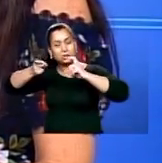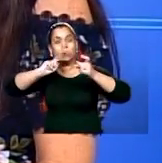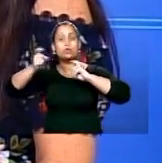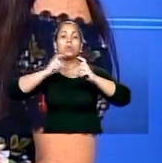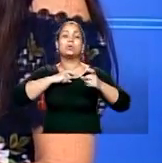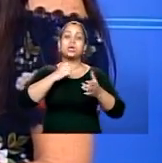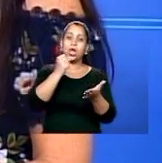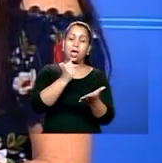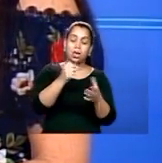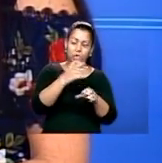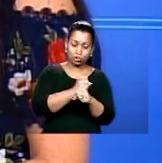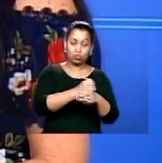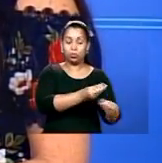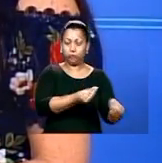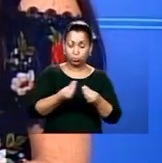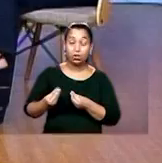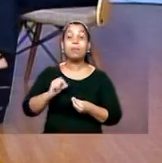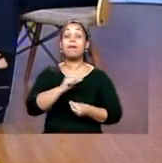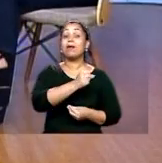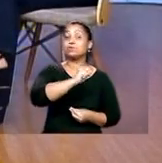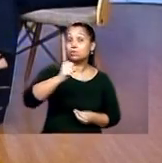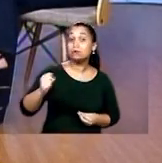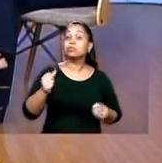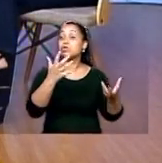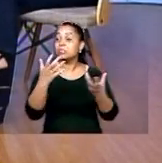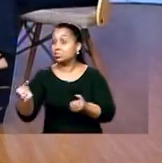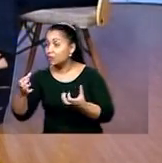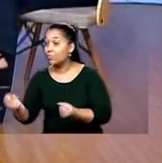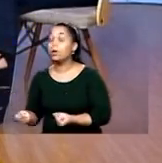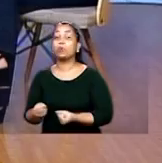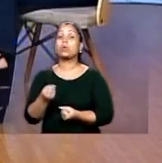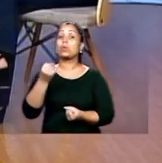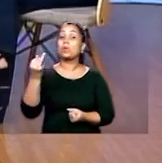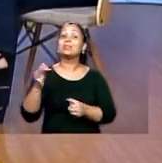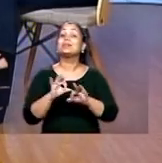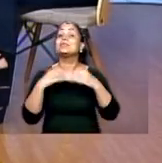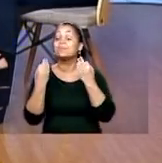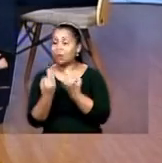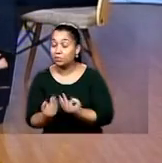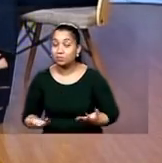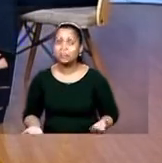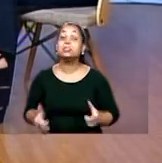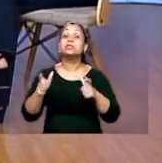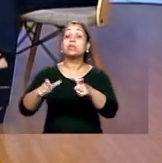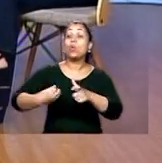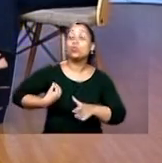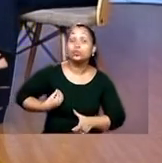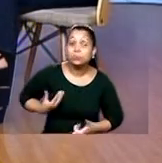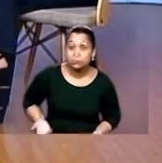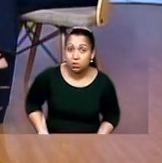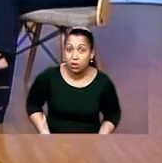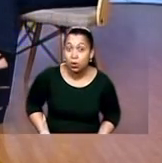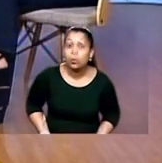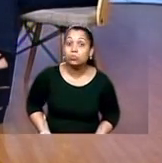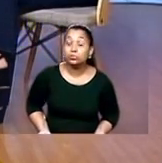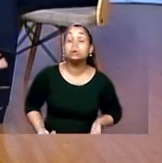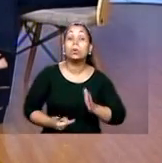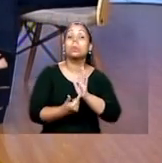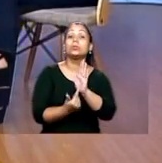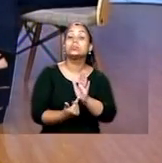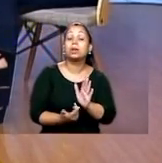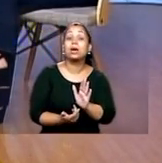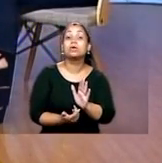esses números, quem são as associações que estão recebendo, quantidade de famílias, onde estão, são